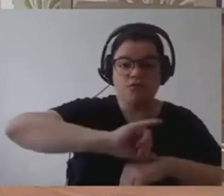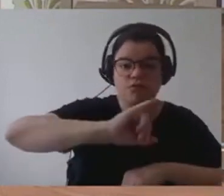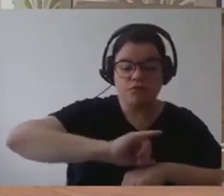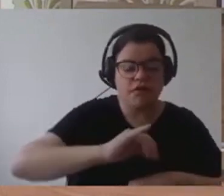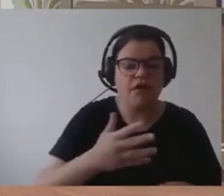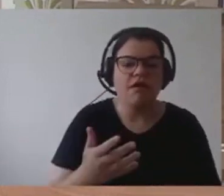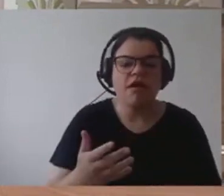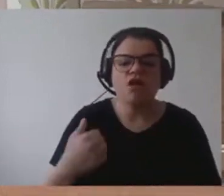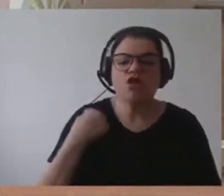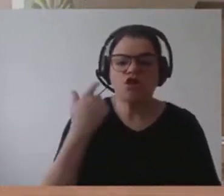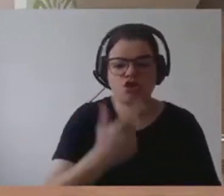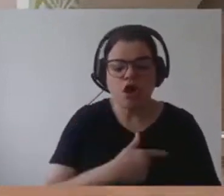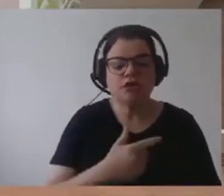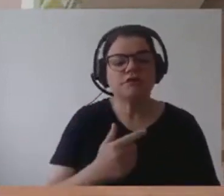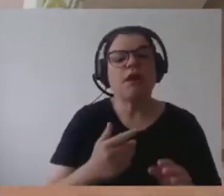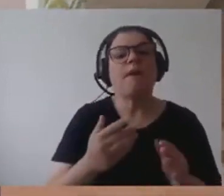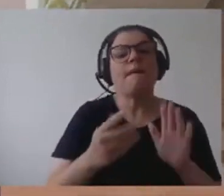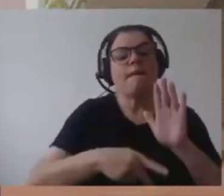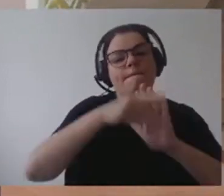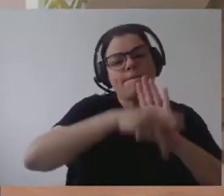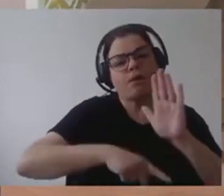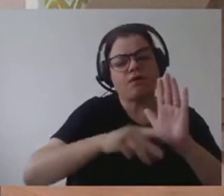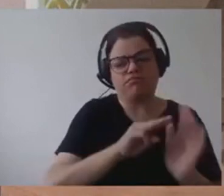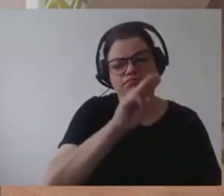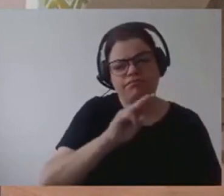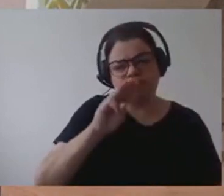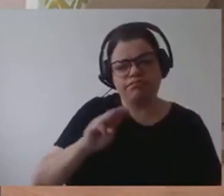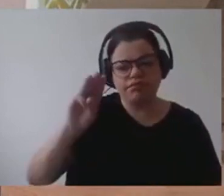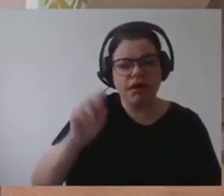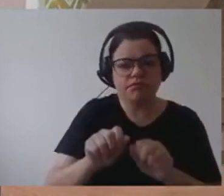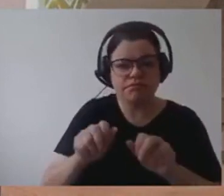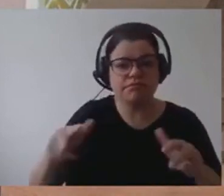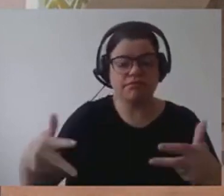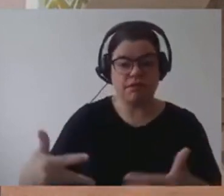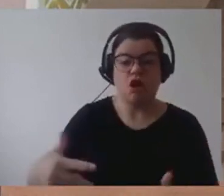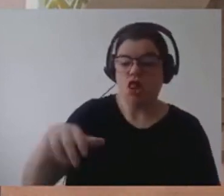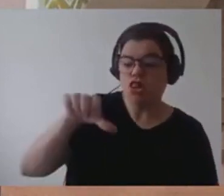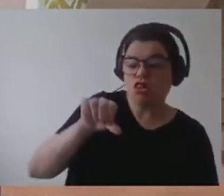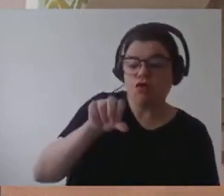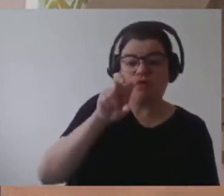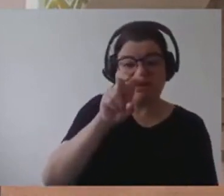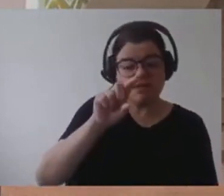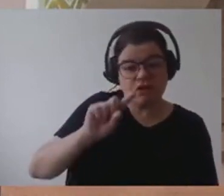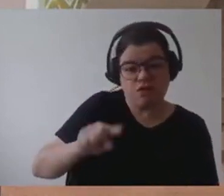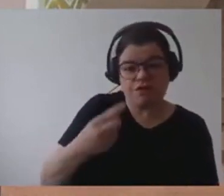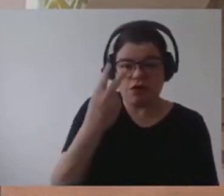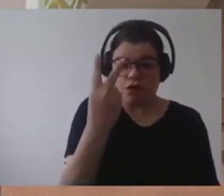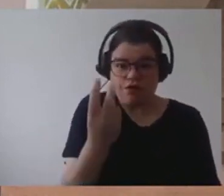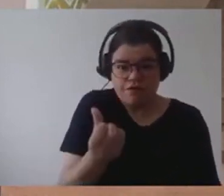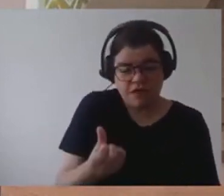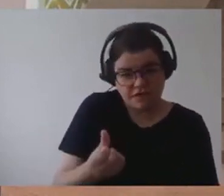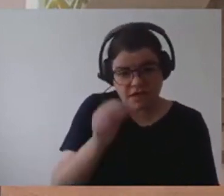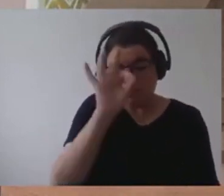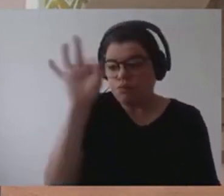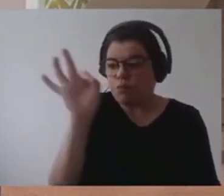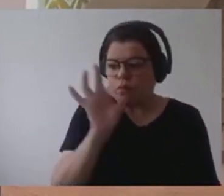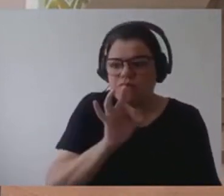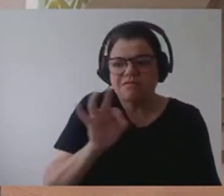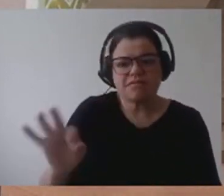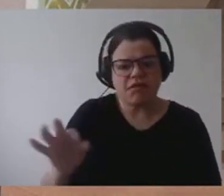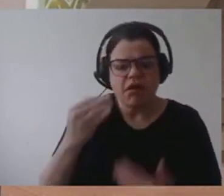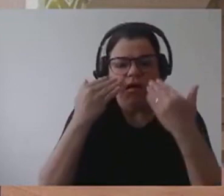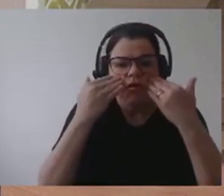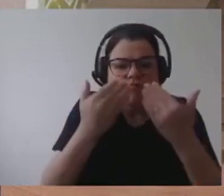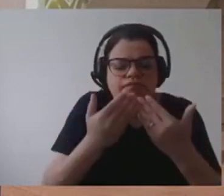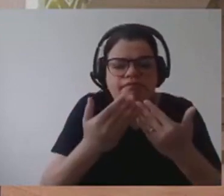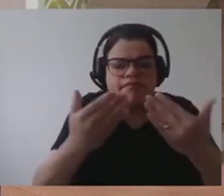portal portal da Câmara Municipal de Curitiba ficou com 95,26 por no índice de transparência